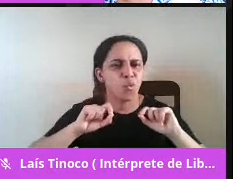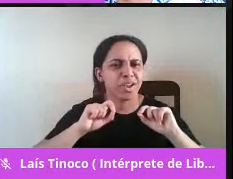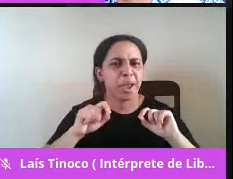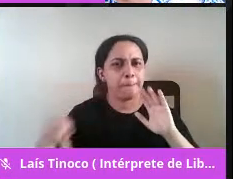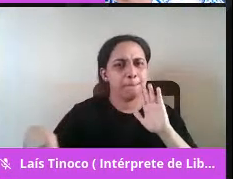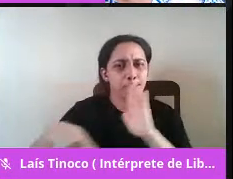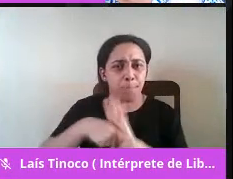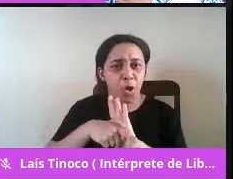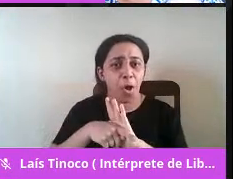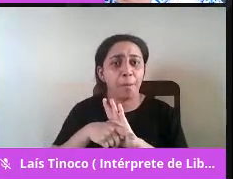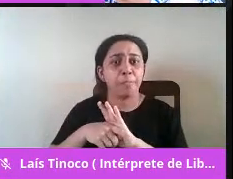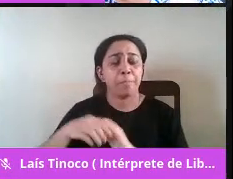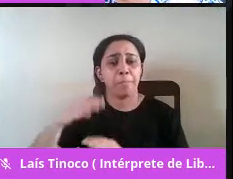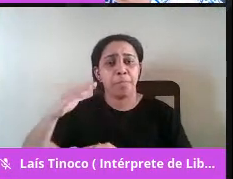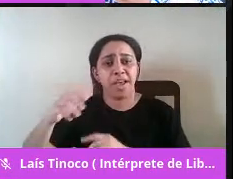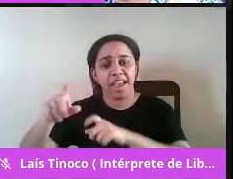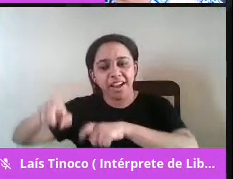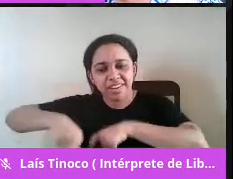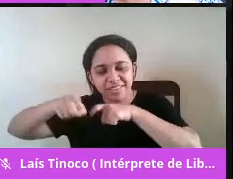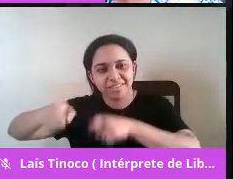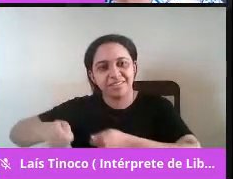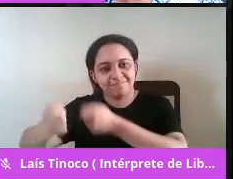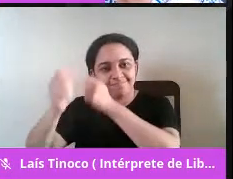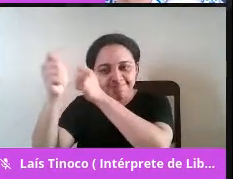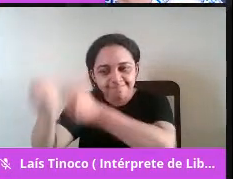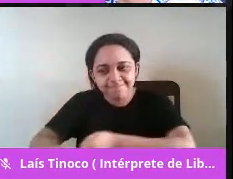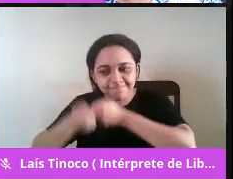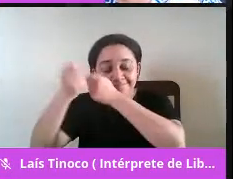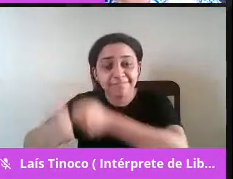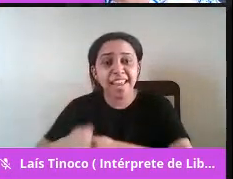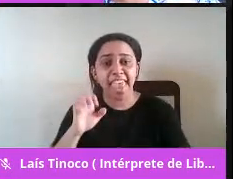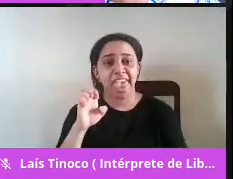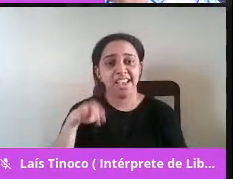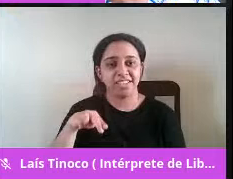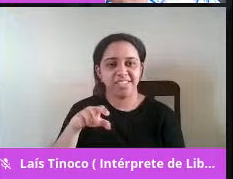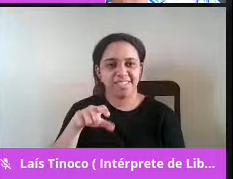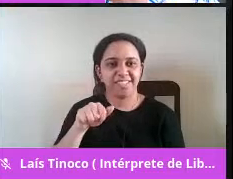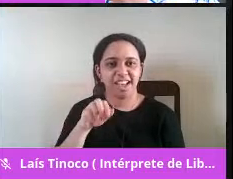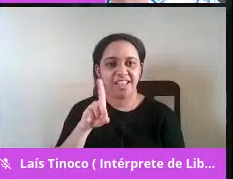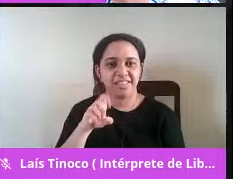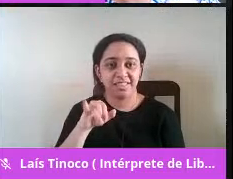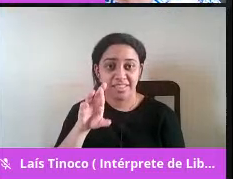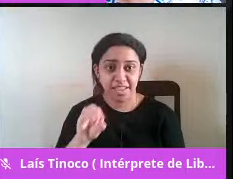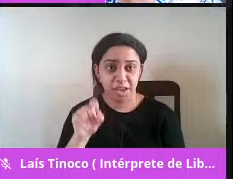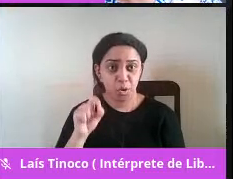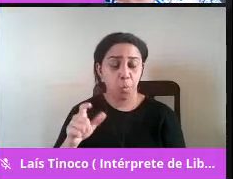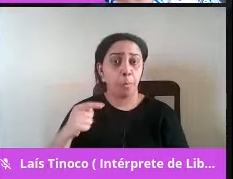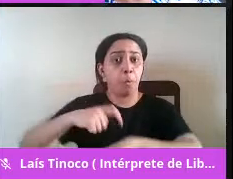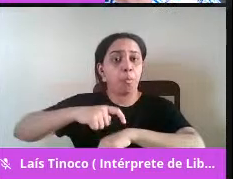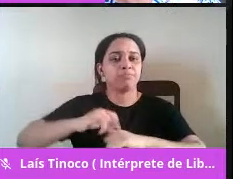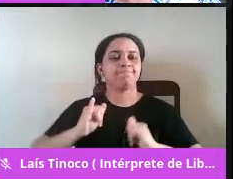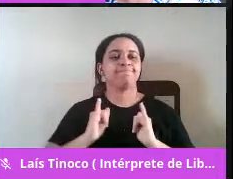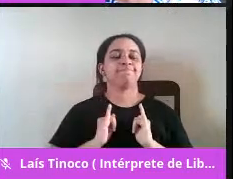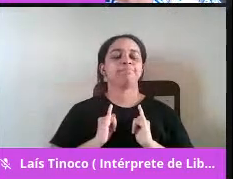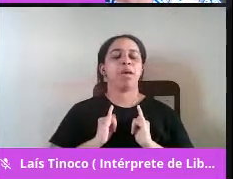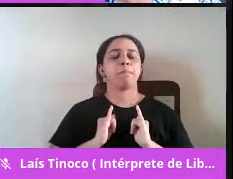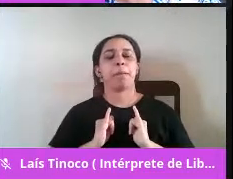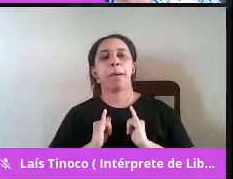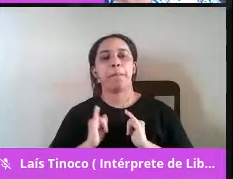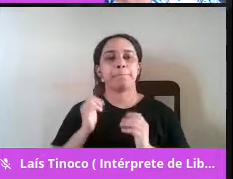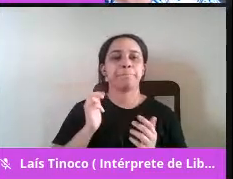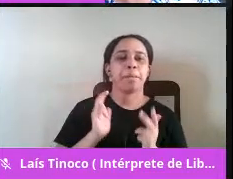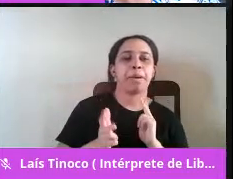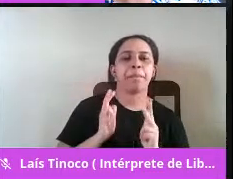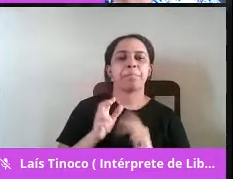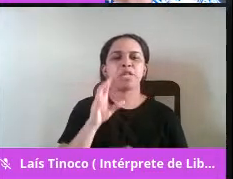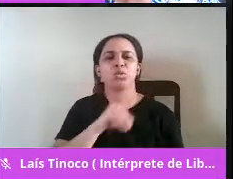do enxadeiro no eito, dando suas paradas em meio à sua labuta, enquanto, no relaxamento necessário, conversa, fuma ou cisma, o que